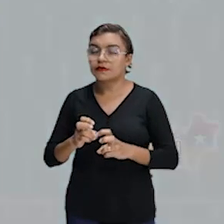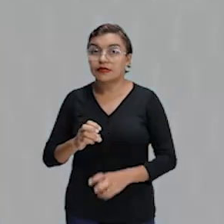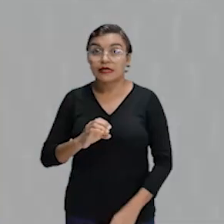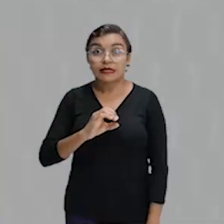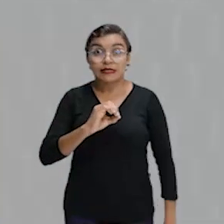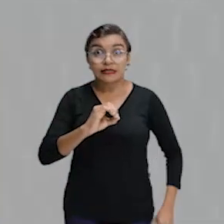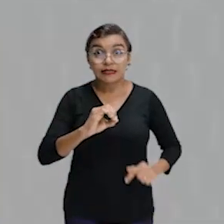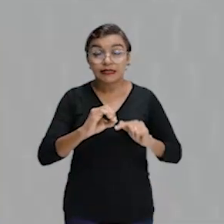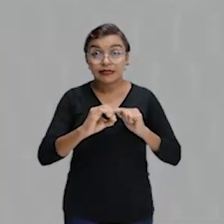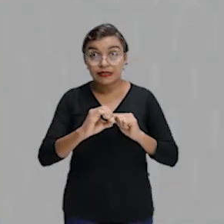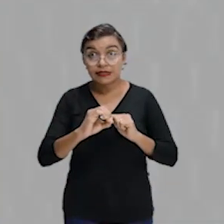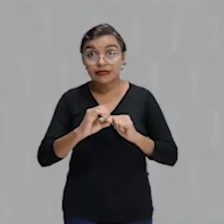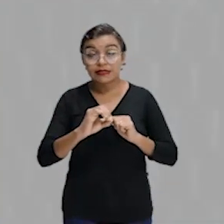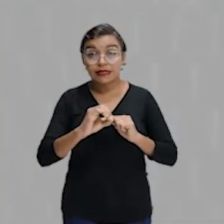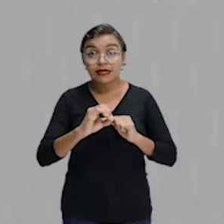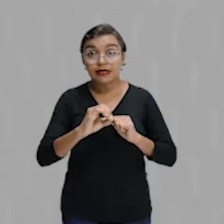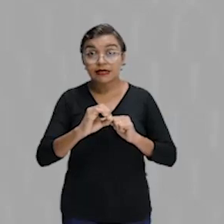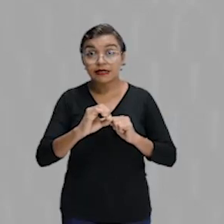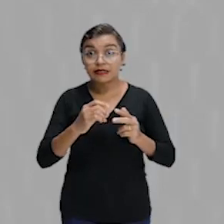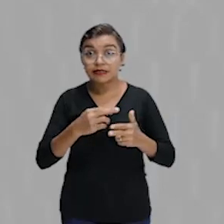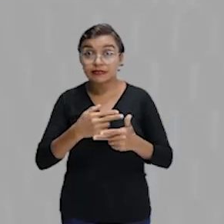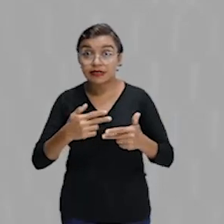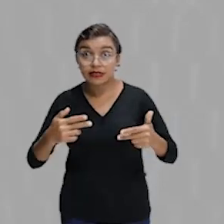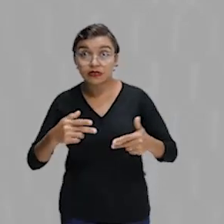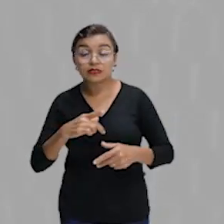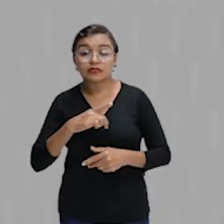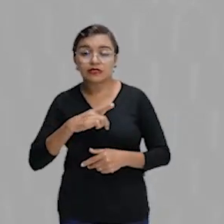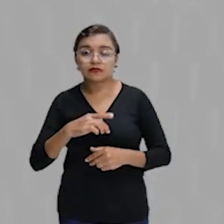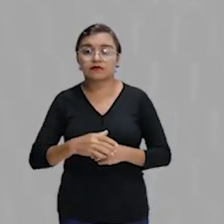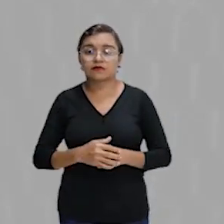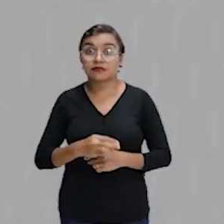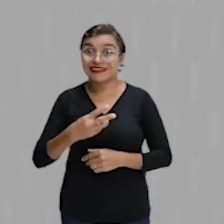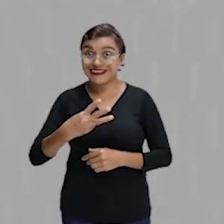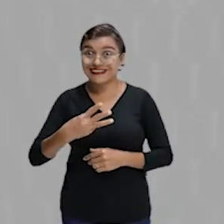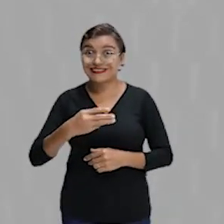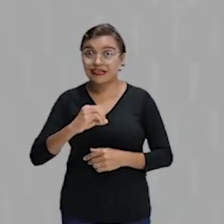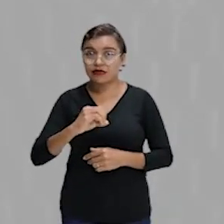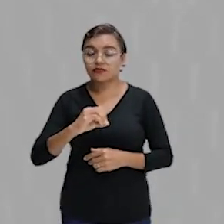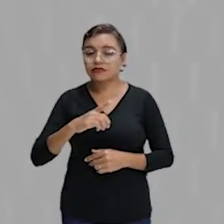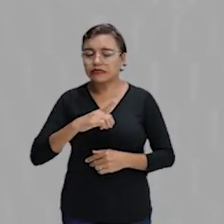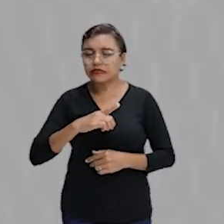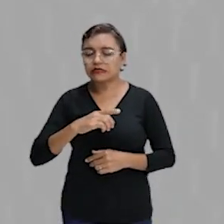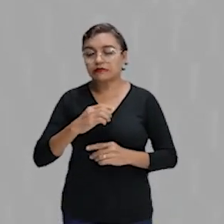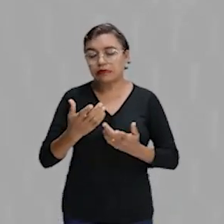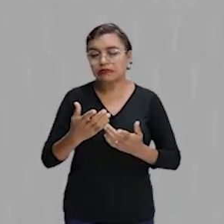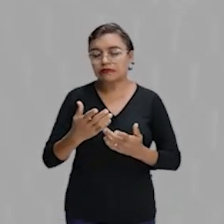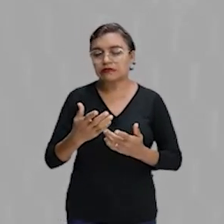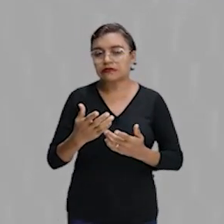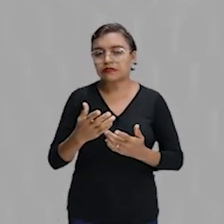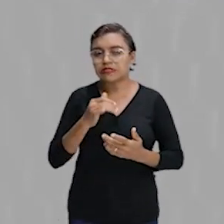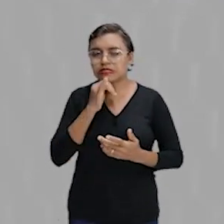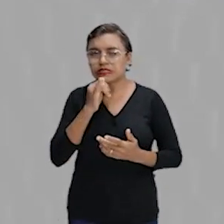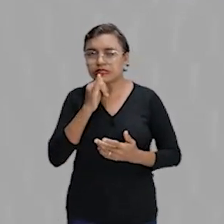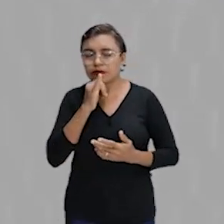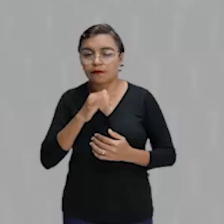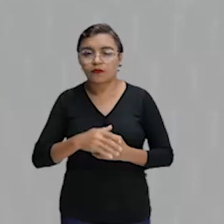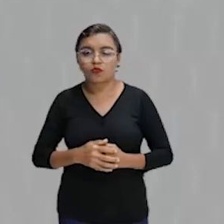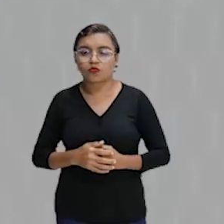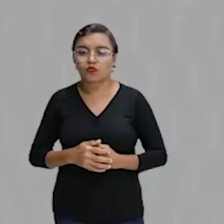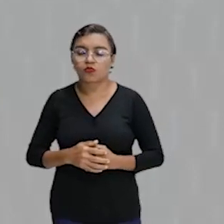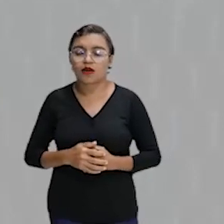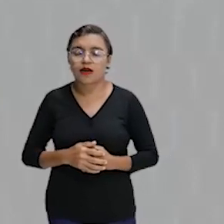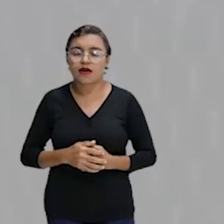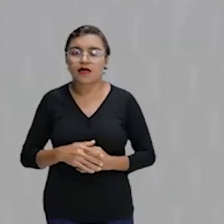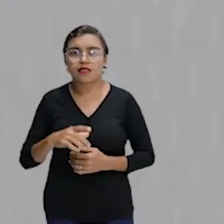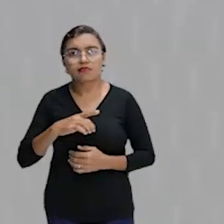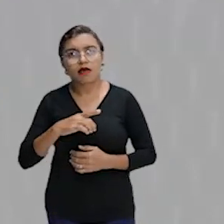mas se eu botar 48 vezes 10, eu vou ter dois algarismos na minha parte inteira. E para notação científica, isso não pode. Tá bom? Então, eu